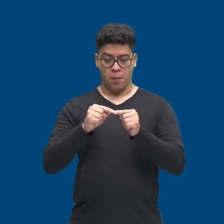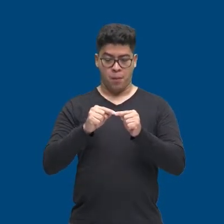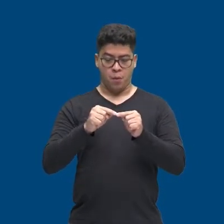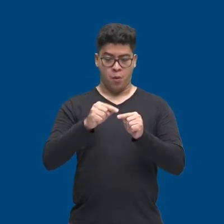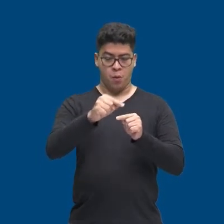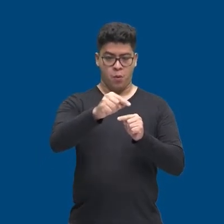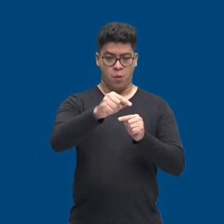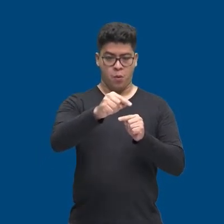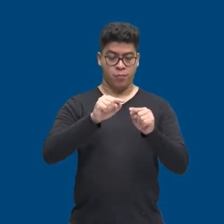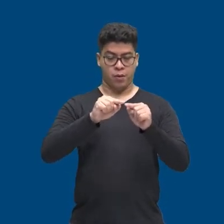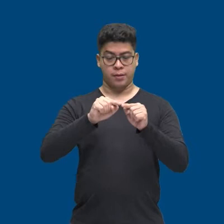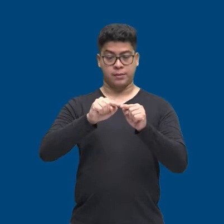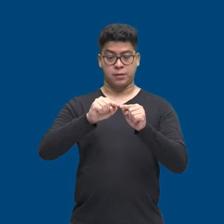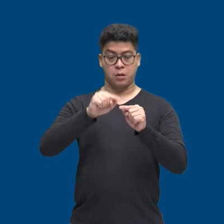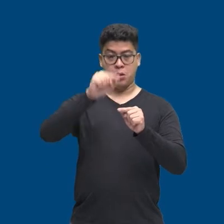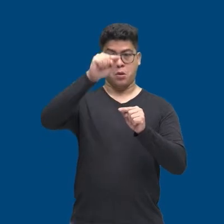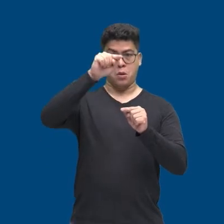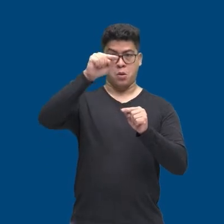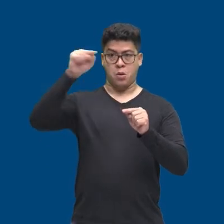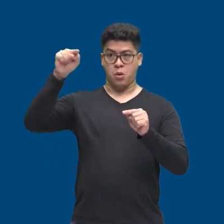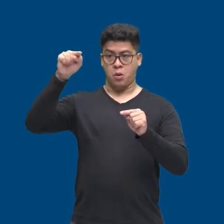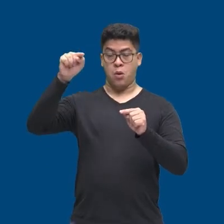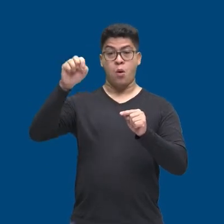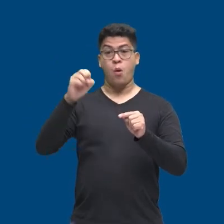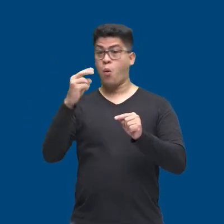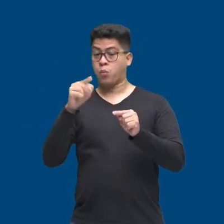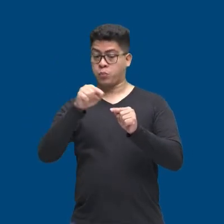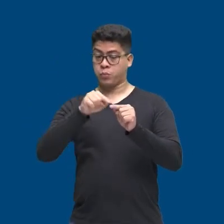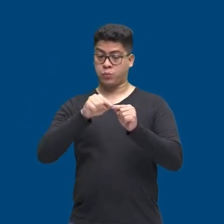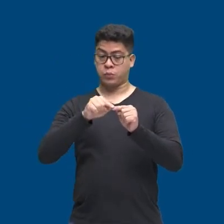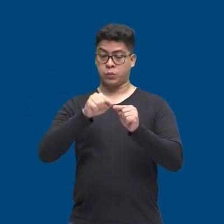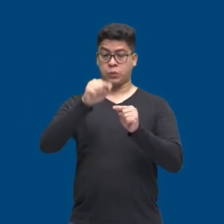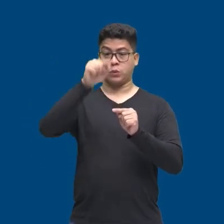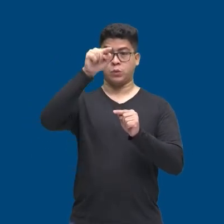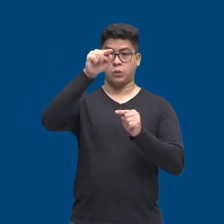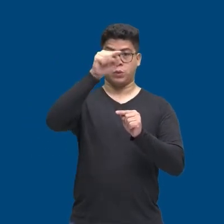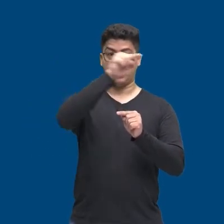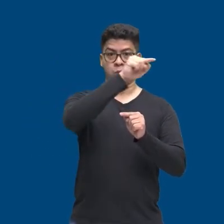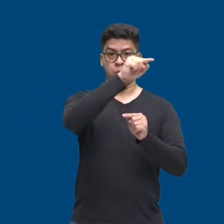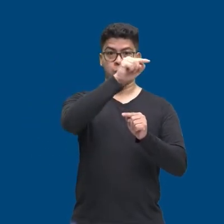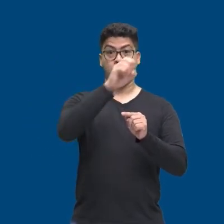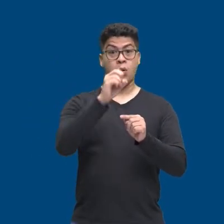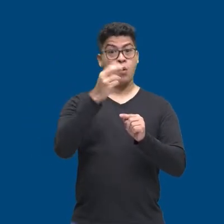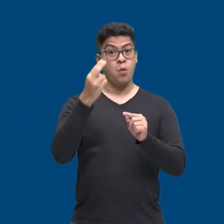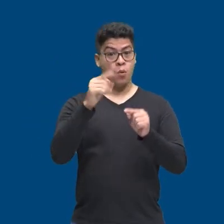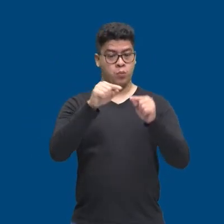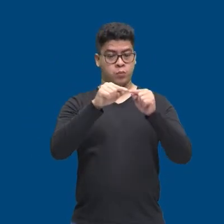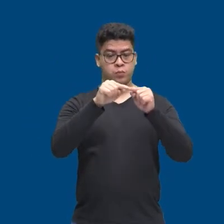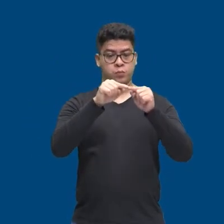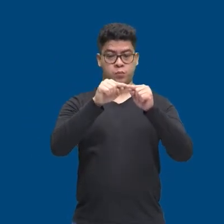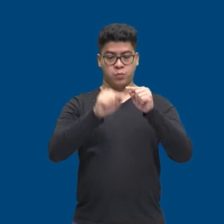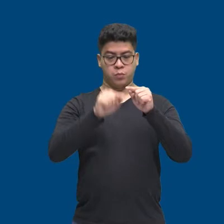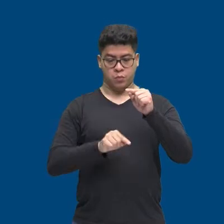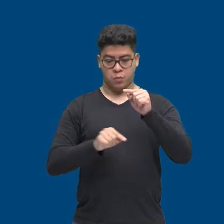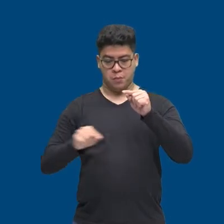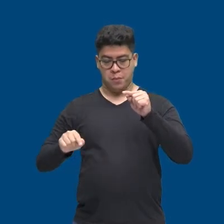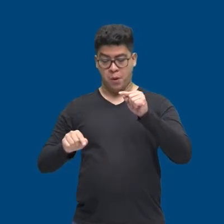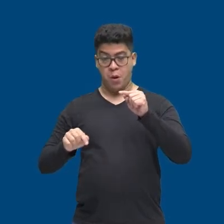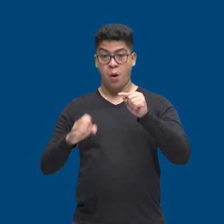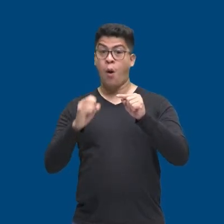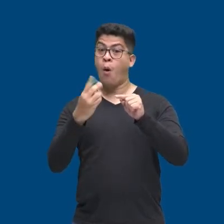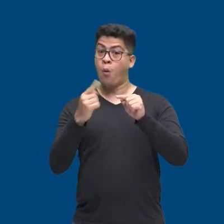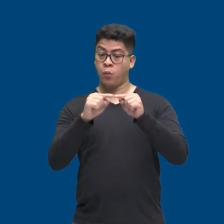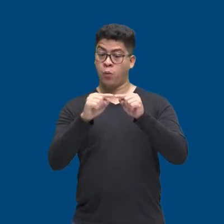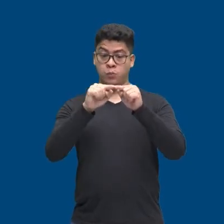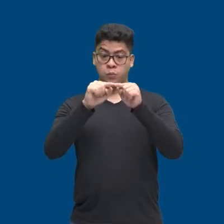direito esquerdo ou ele pode ir ou para cá ele não pode porque tem aqueles outras peças mas ele pode